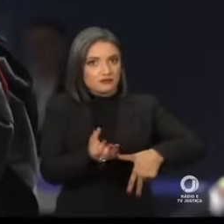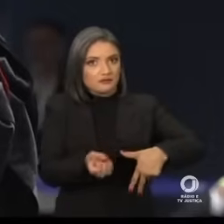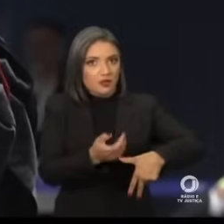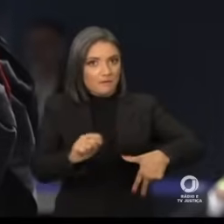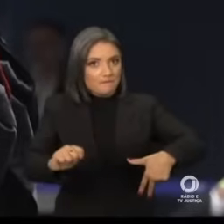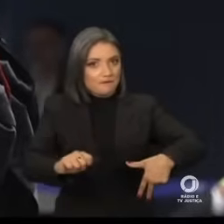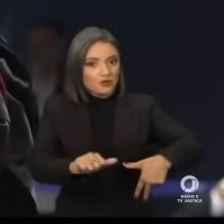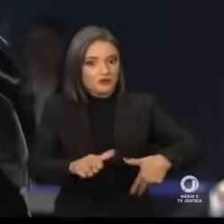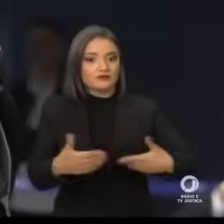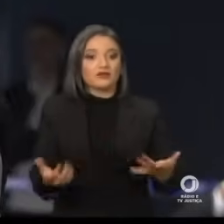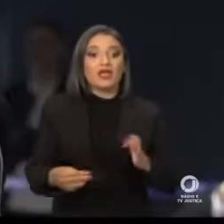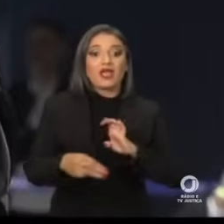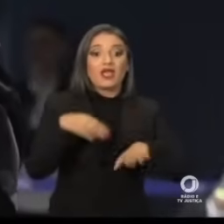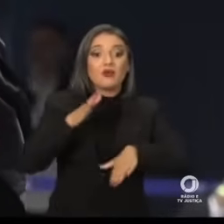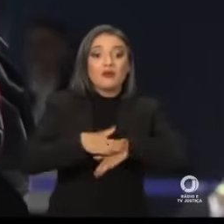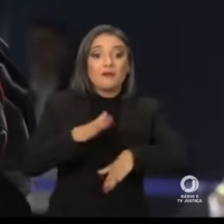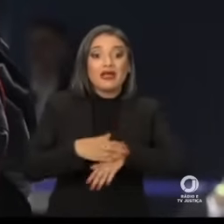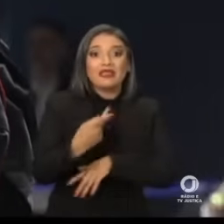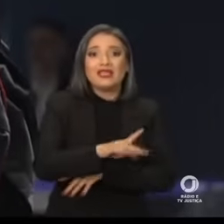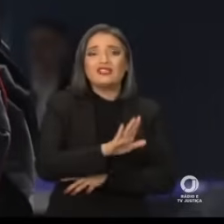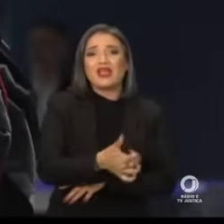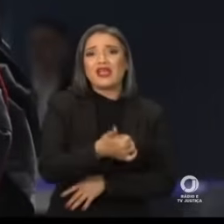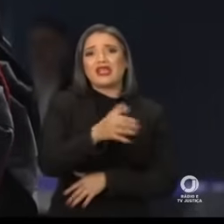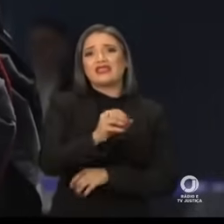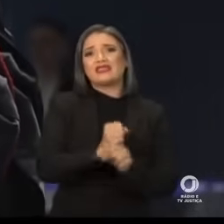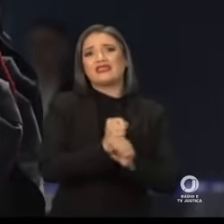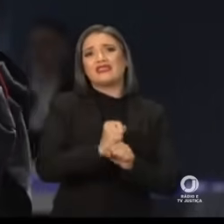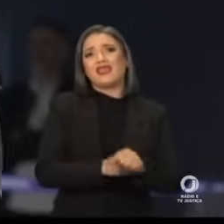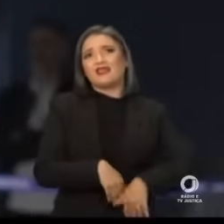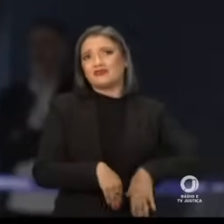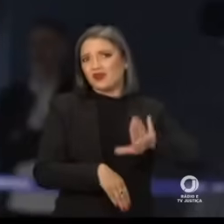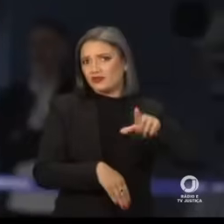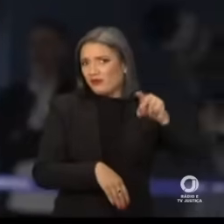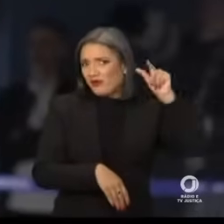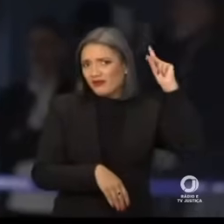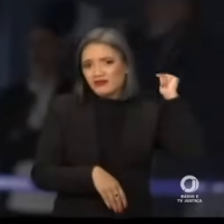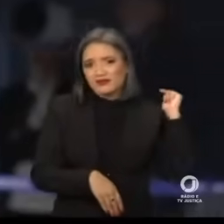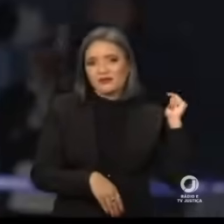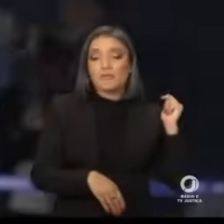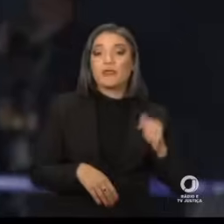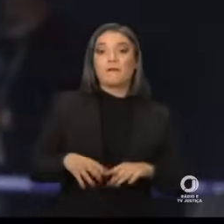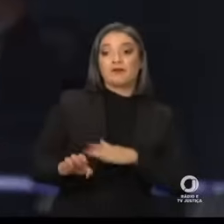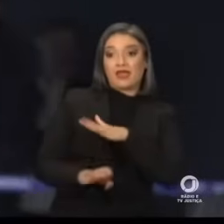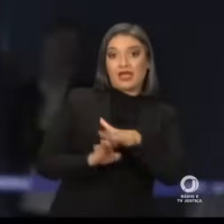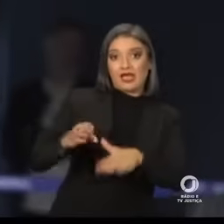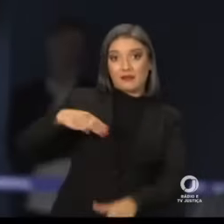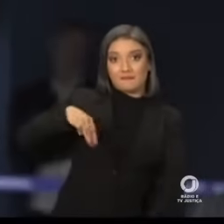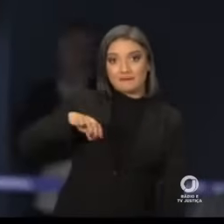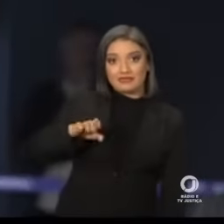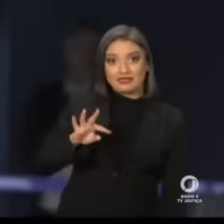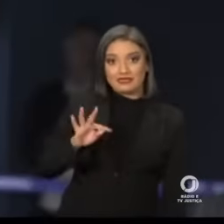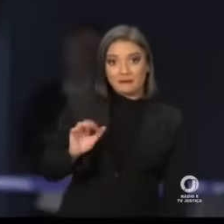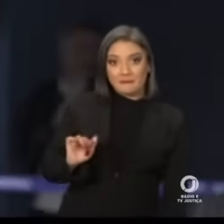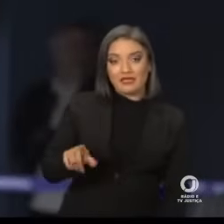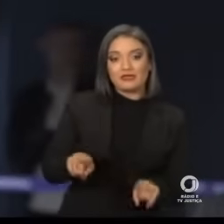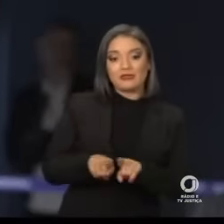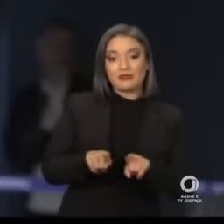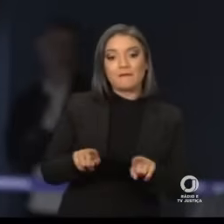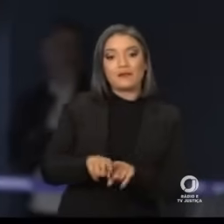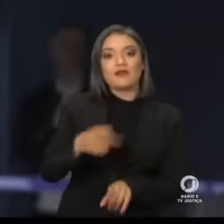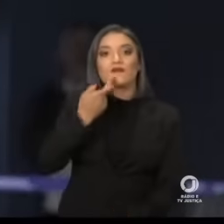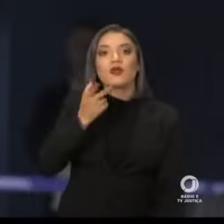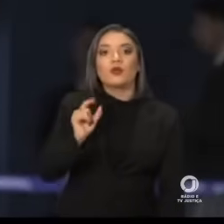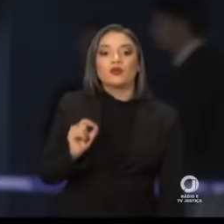Um e-mail que pertence a ele há mais de 10 anos. A Meta também diz, ela não é uma quebra de sigilo, mas a Meta dá